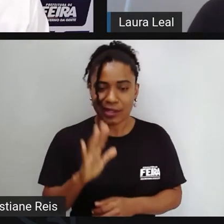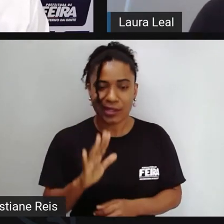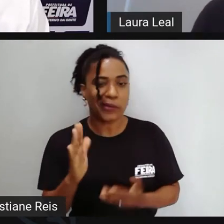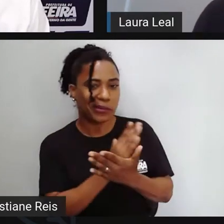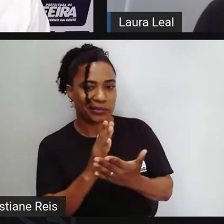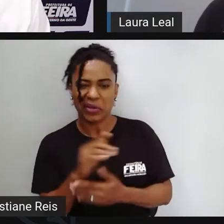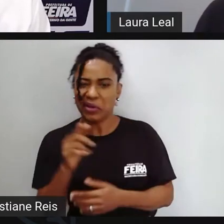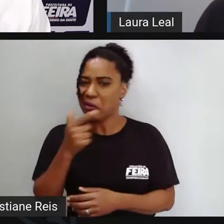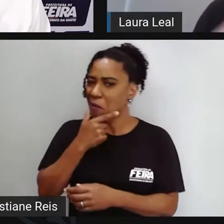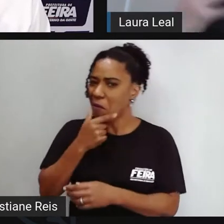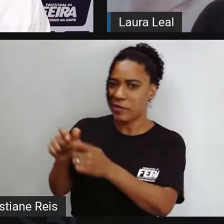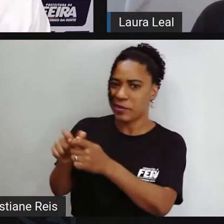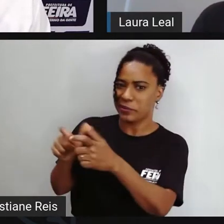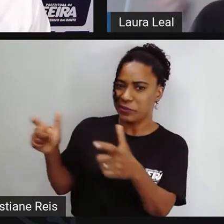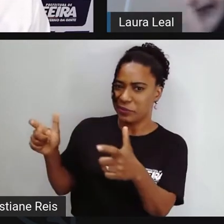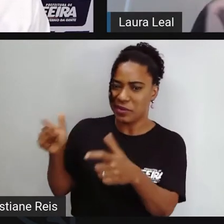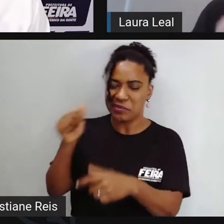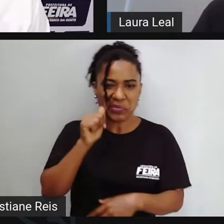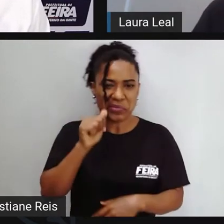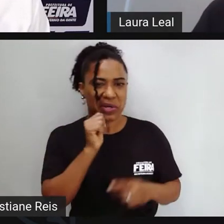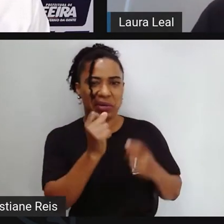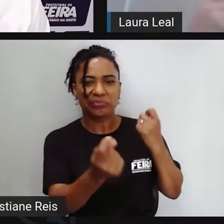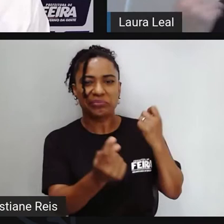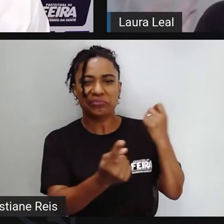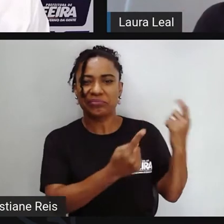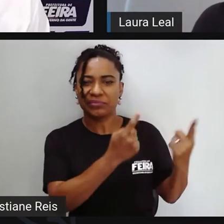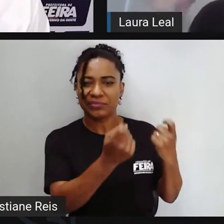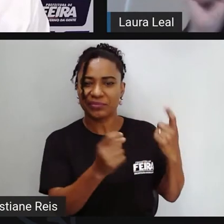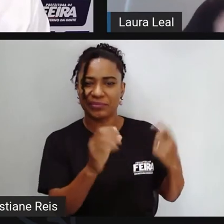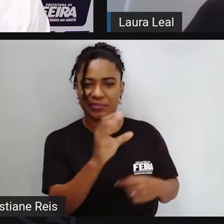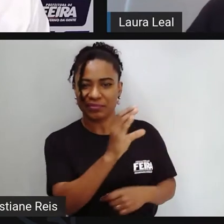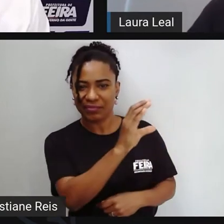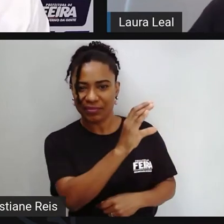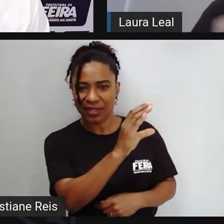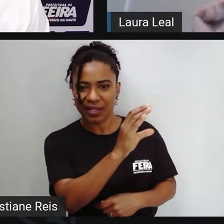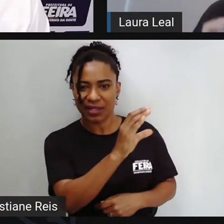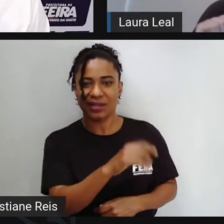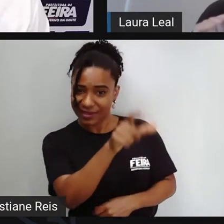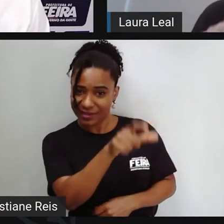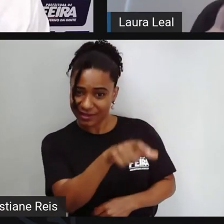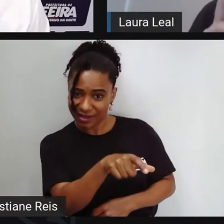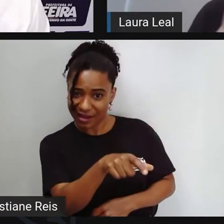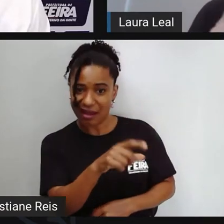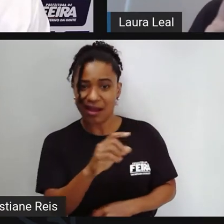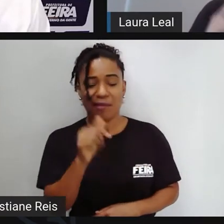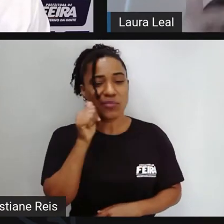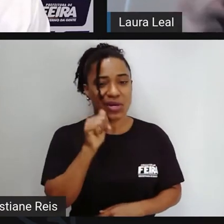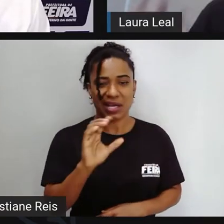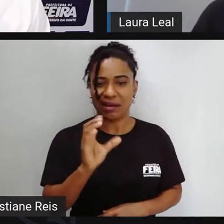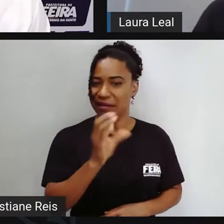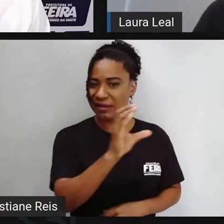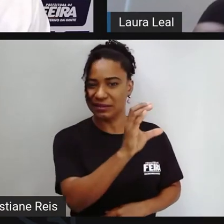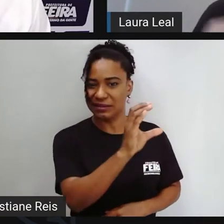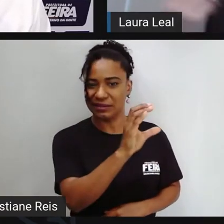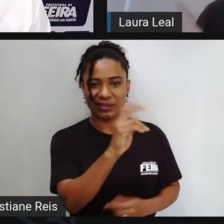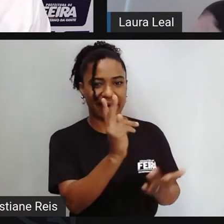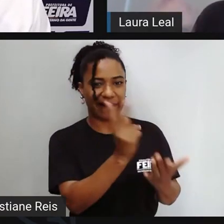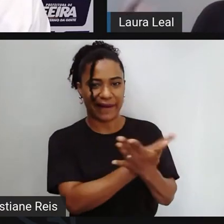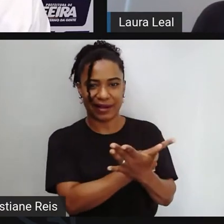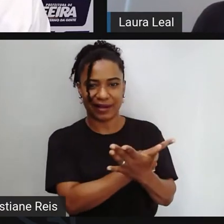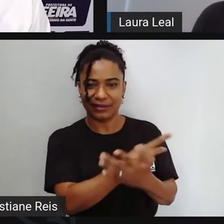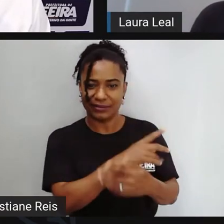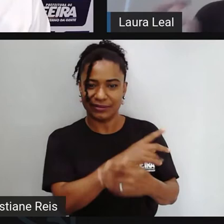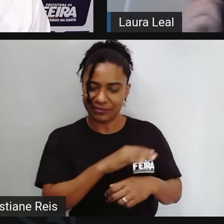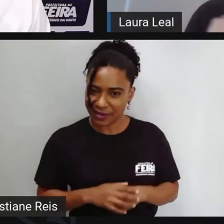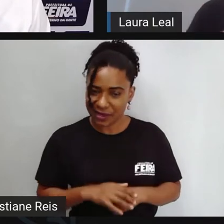né? Então, o jeito da gente é errado, a forma com que a gente faz ciência é errada, mas simplesmente porque a